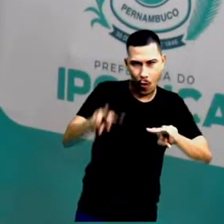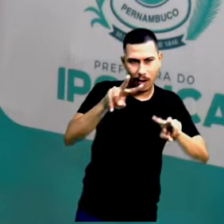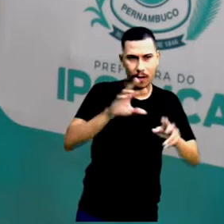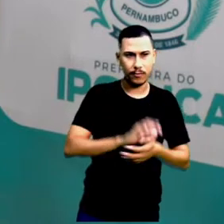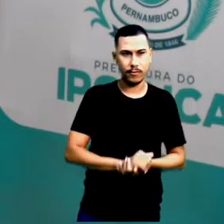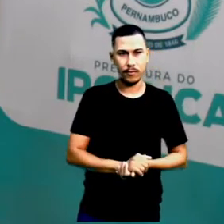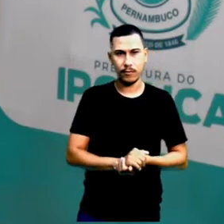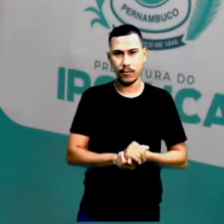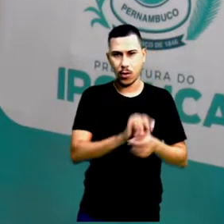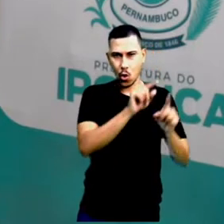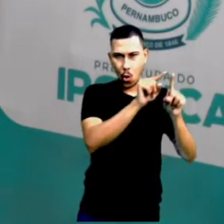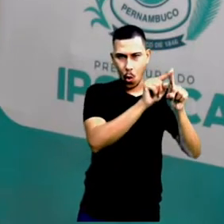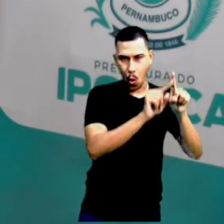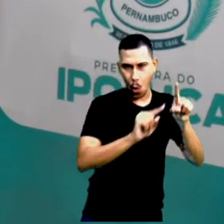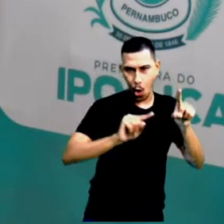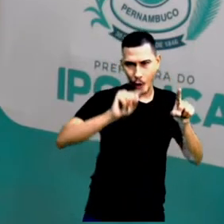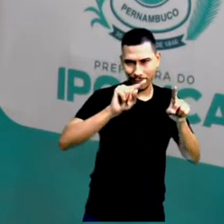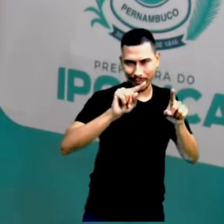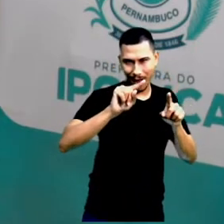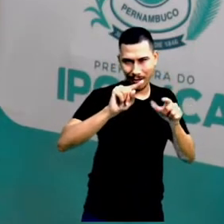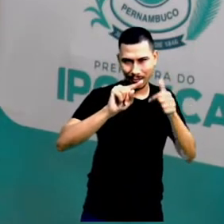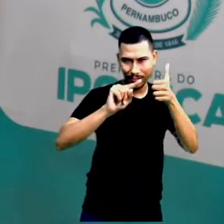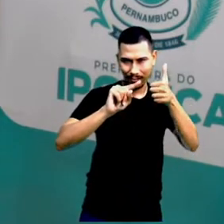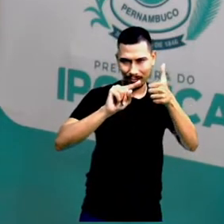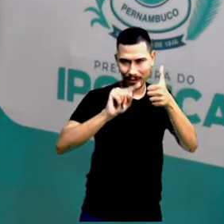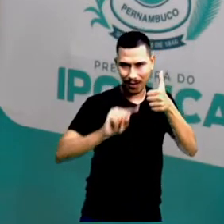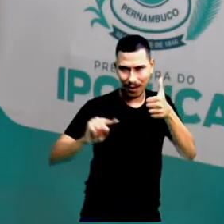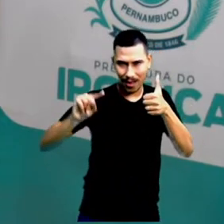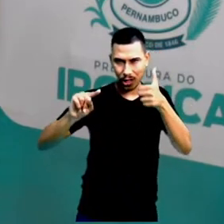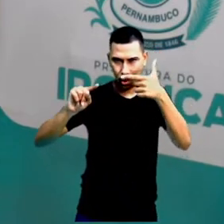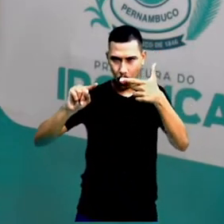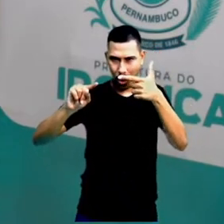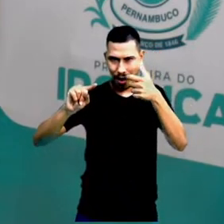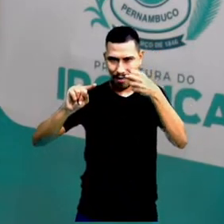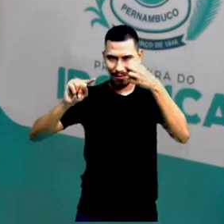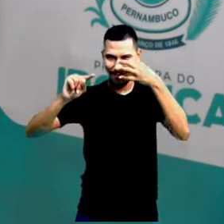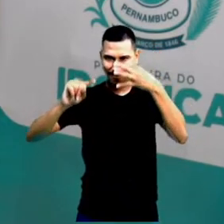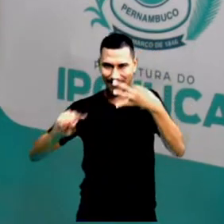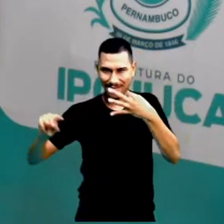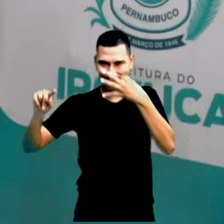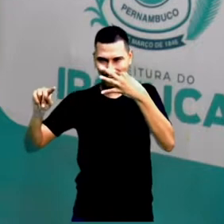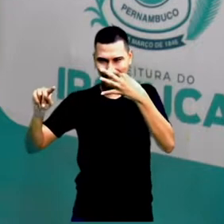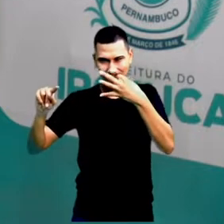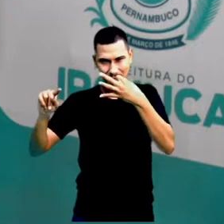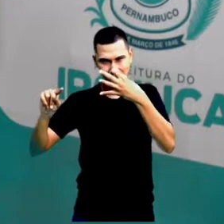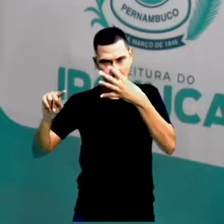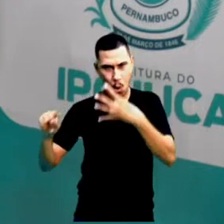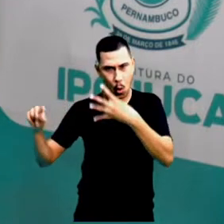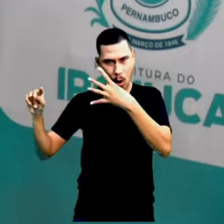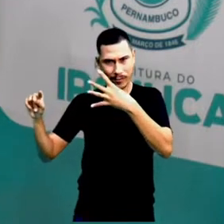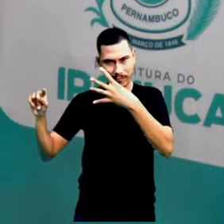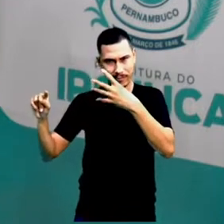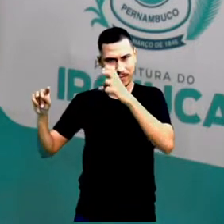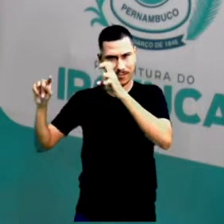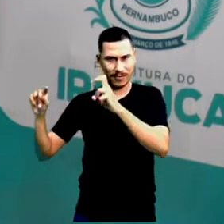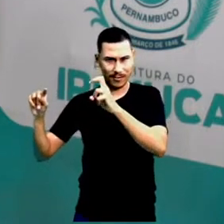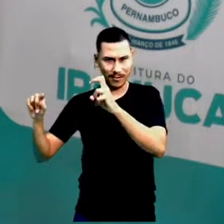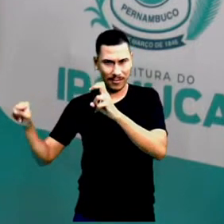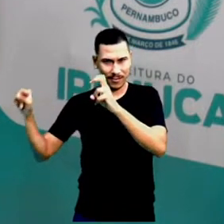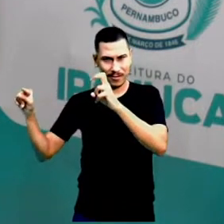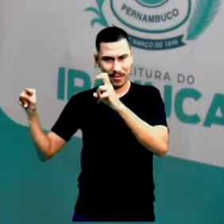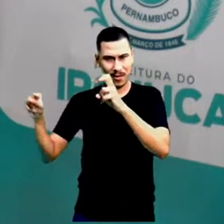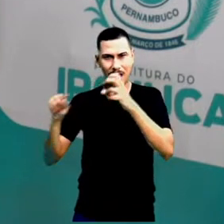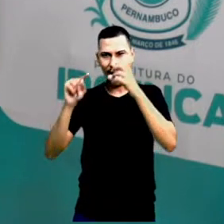Uma casa, duas, três, quatro, cinco, seis, sete.